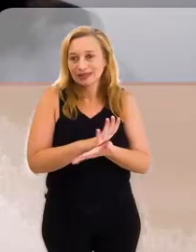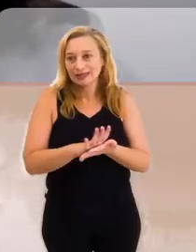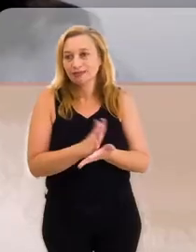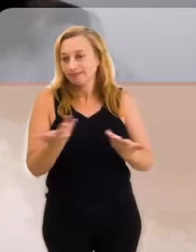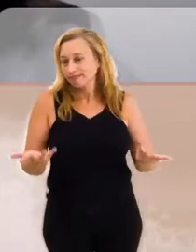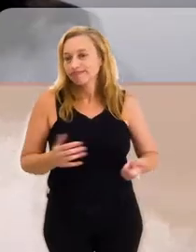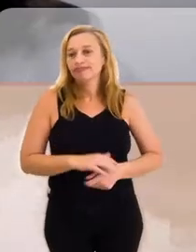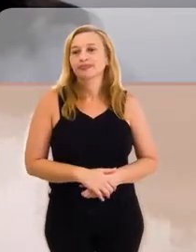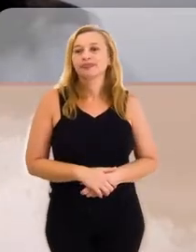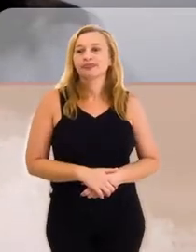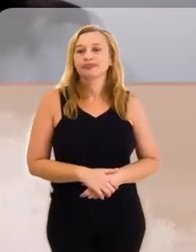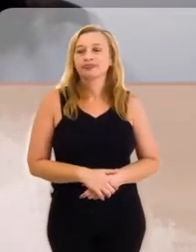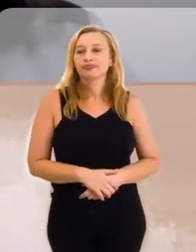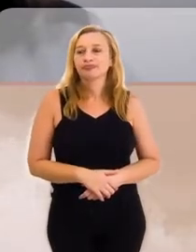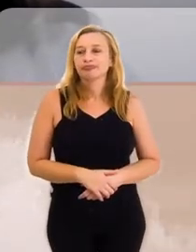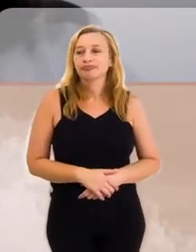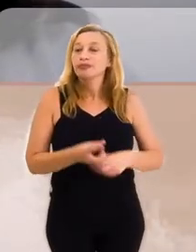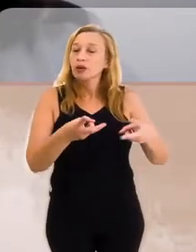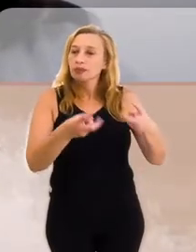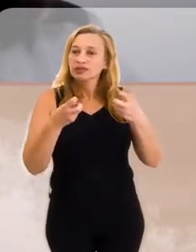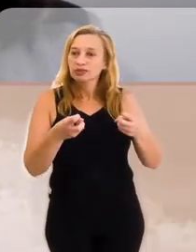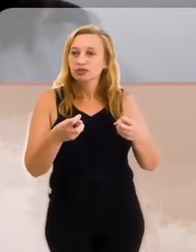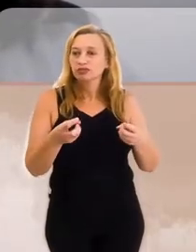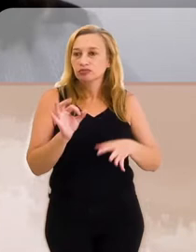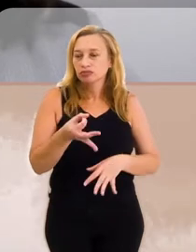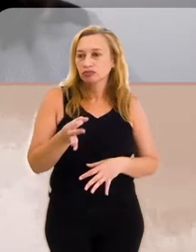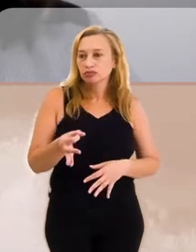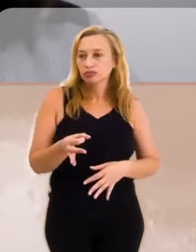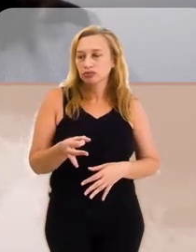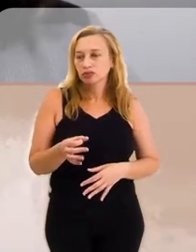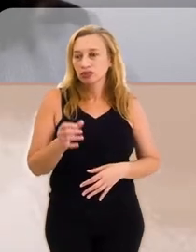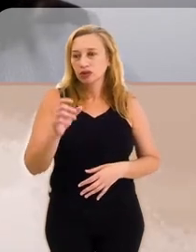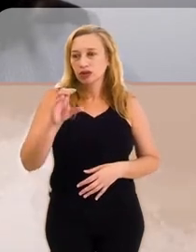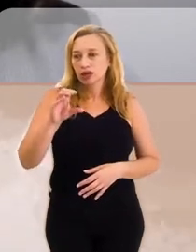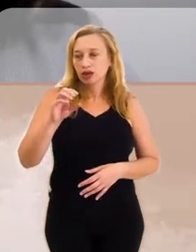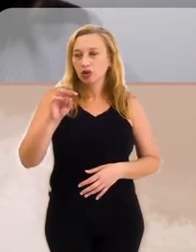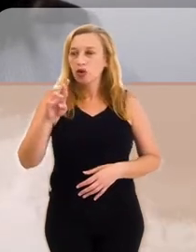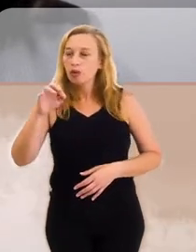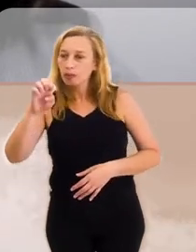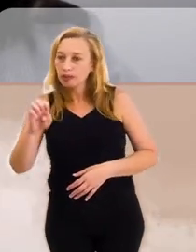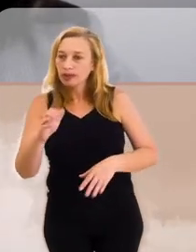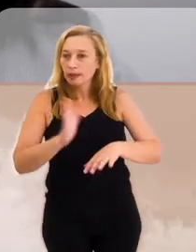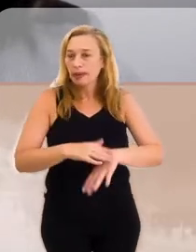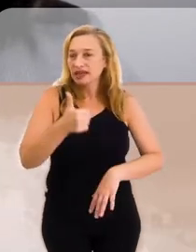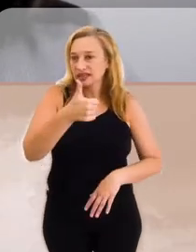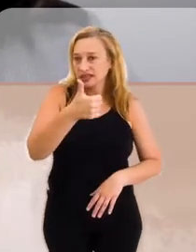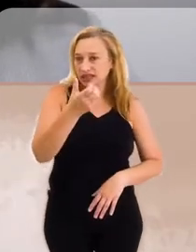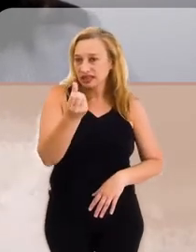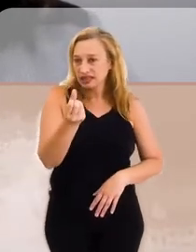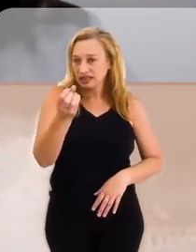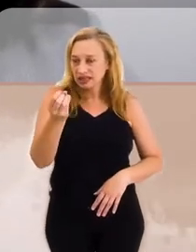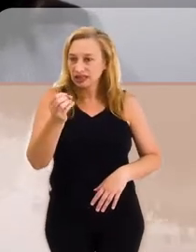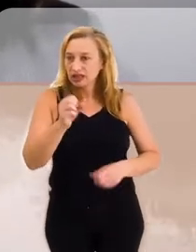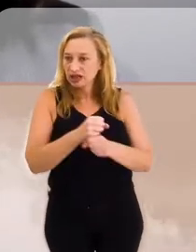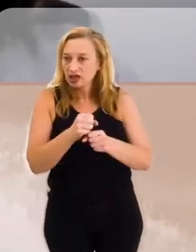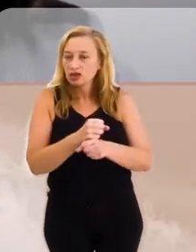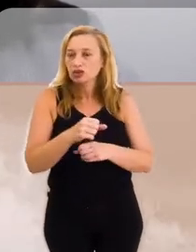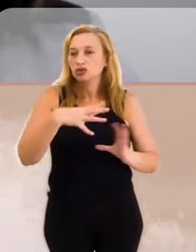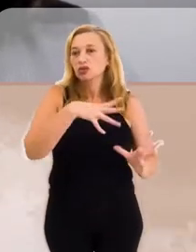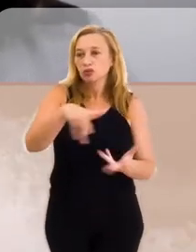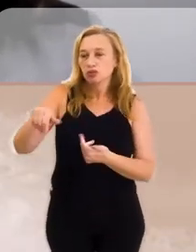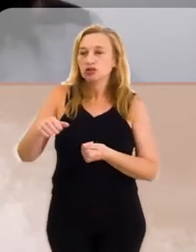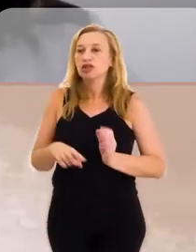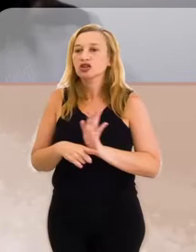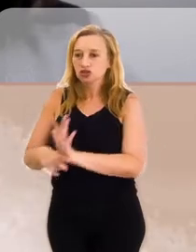forçar existe uma percepção prática porque Nova Acrópole tem mais de 60 anos do mundo e tem feito isso